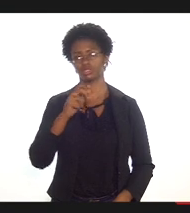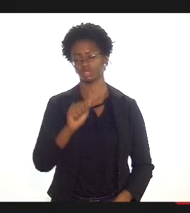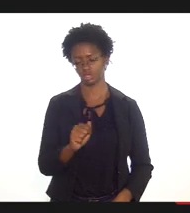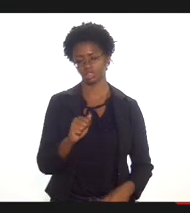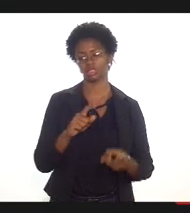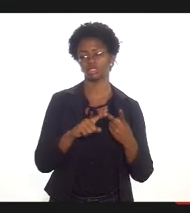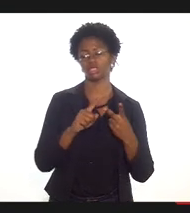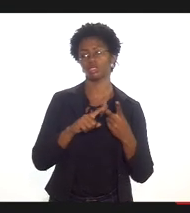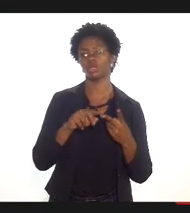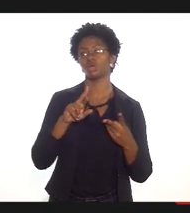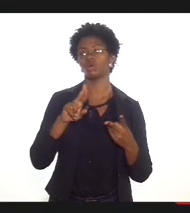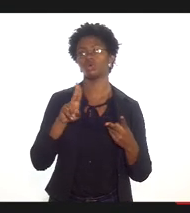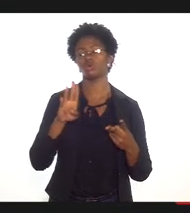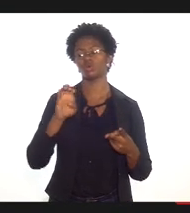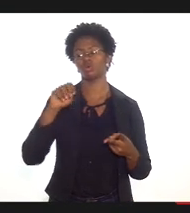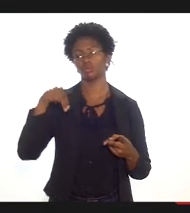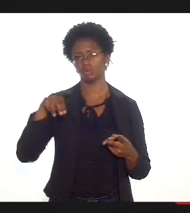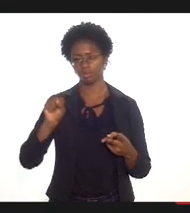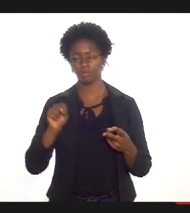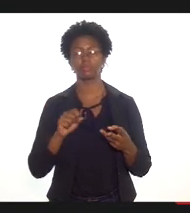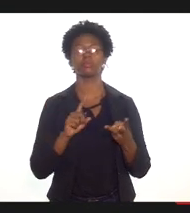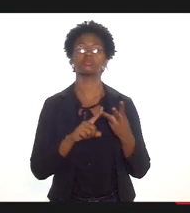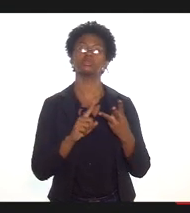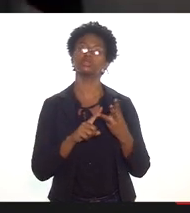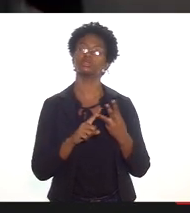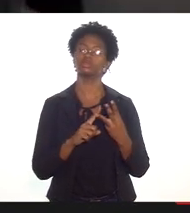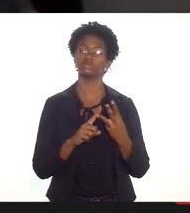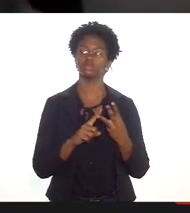Bom Tempo, deputada